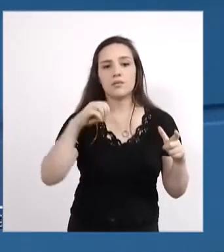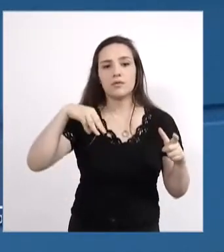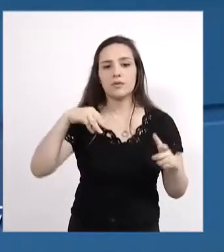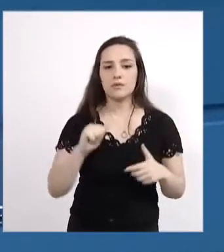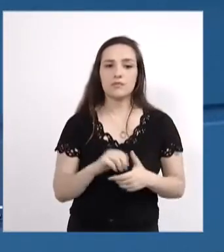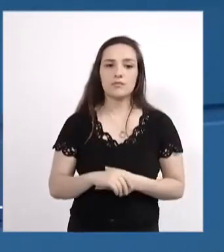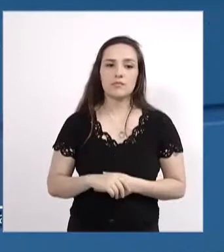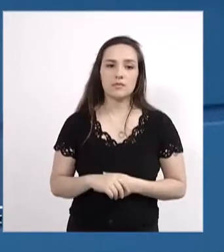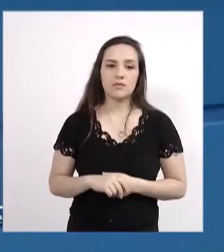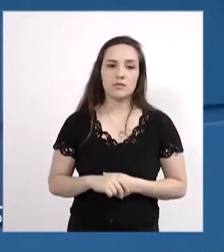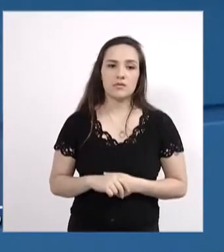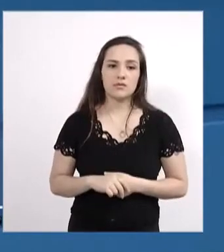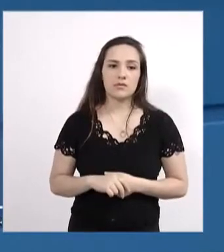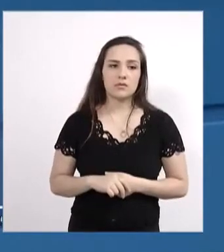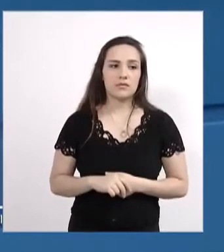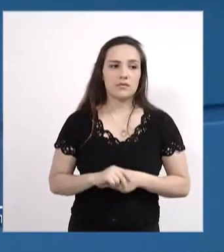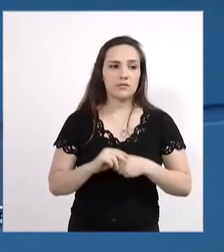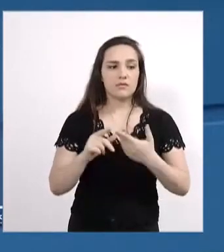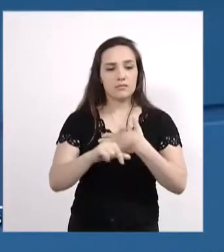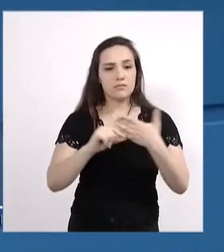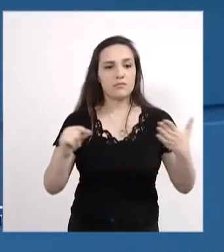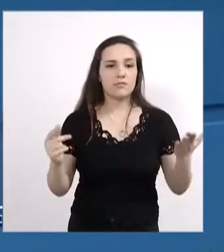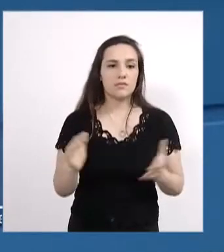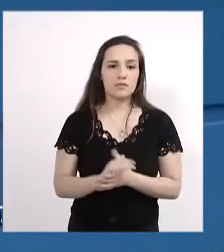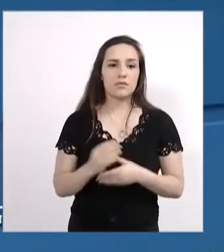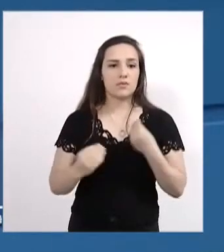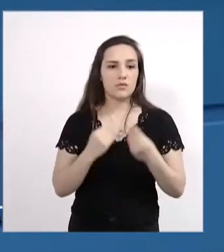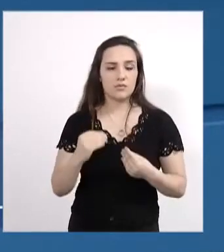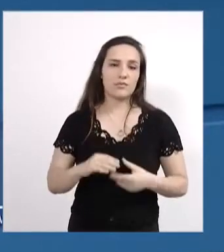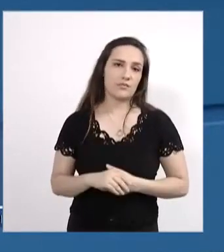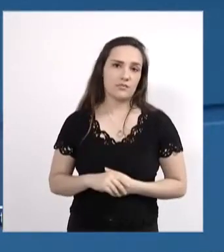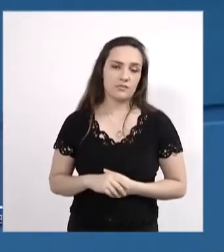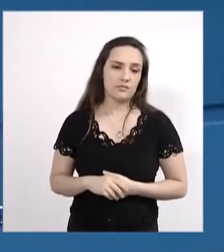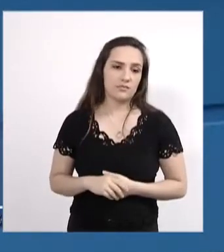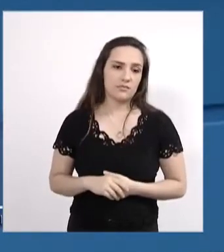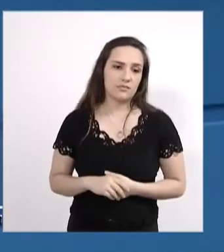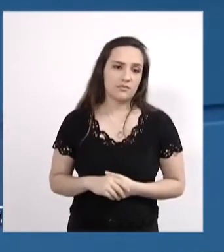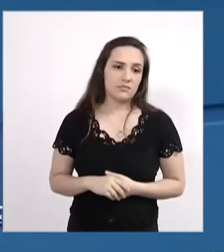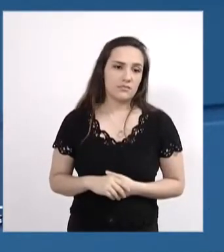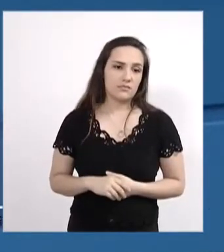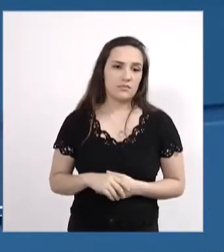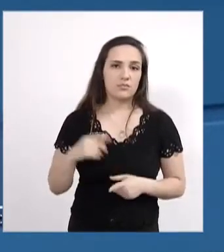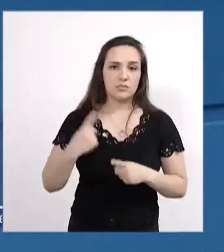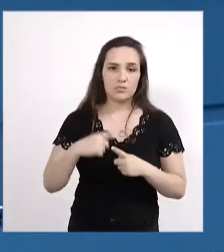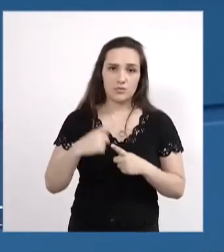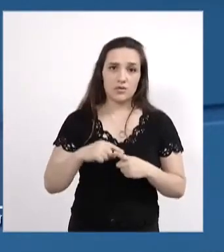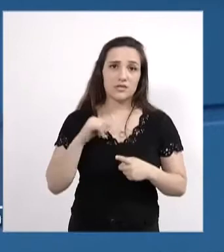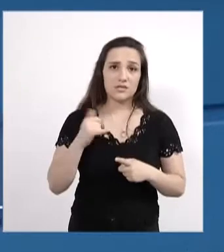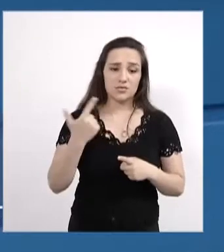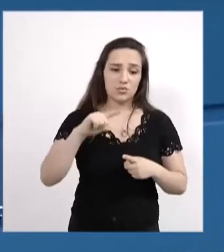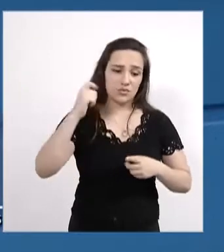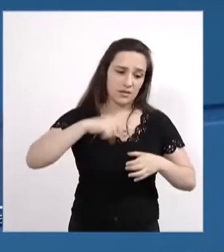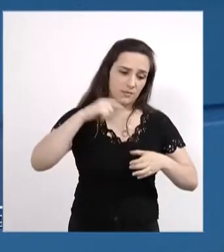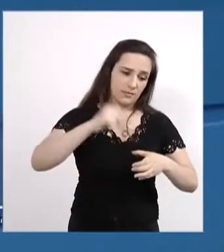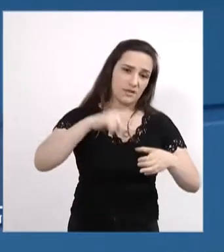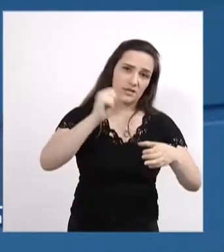mundial que existe no planeta, que é o Pantanal, só se for para acabar, porque sem as plantações já está pegando fogo do Pantanal. Agora, Vossa